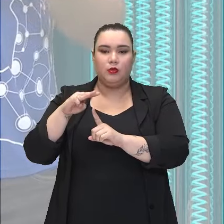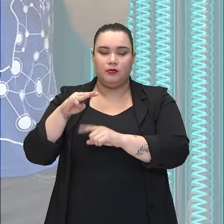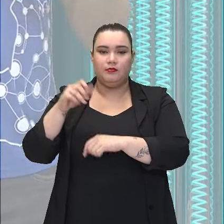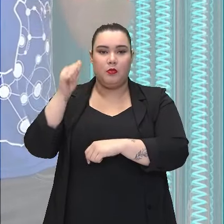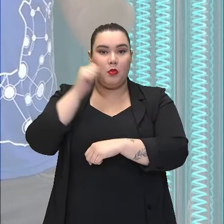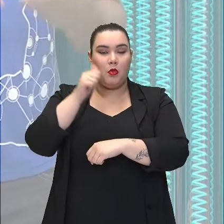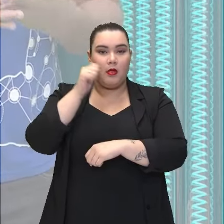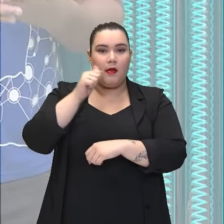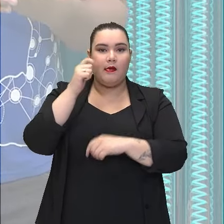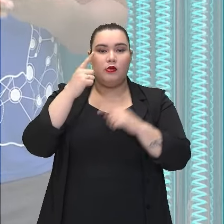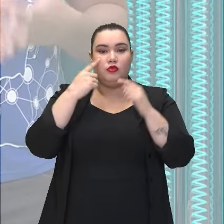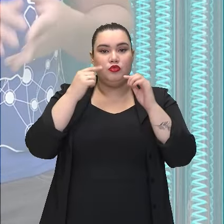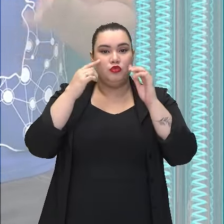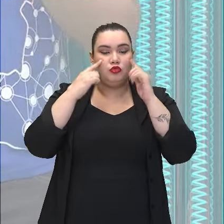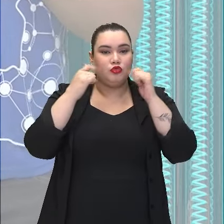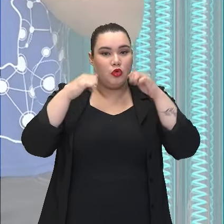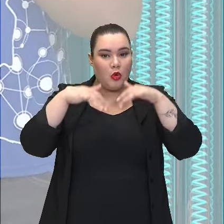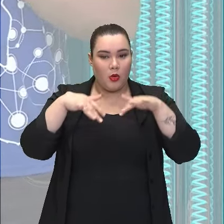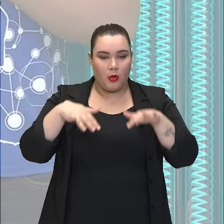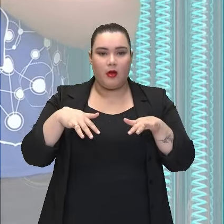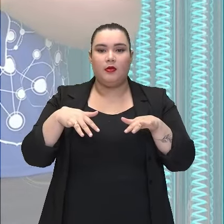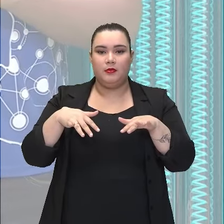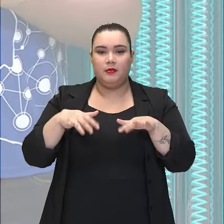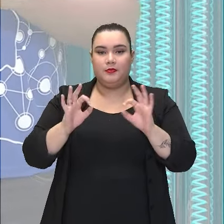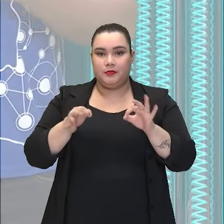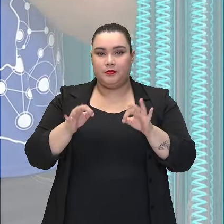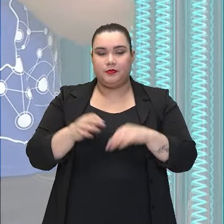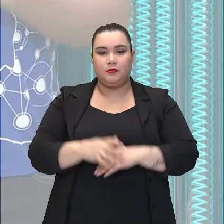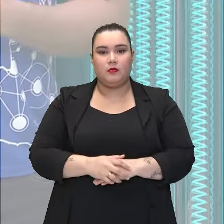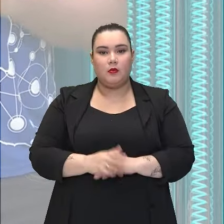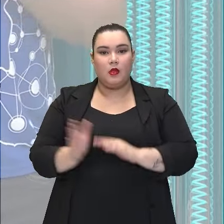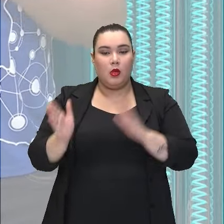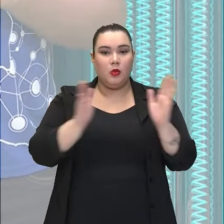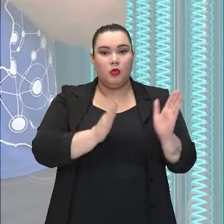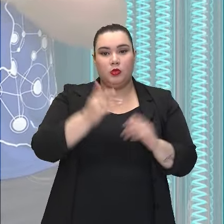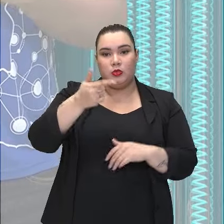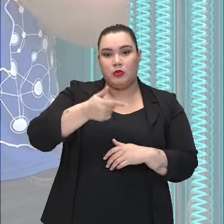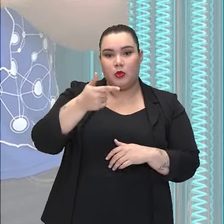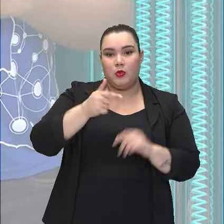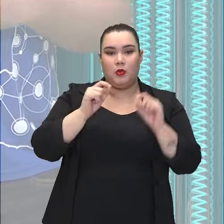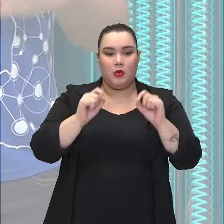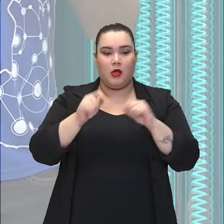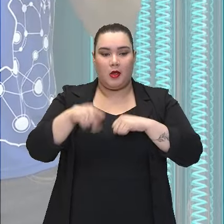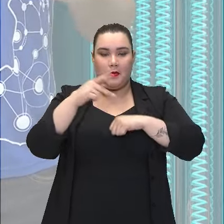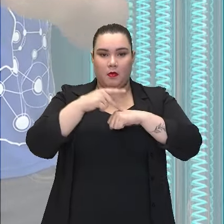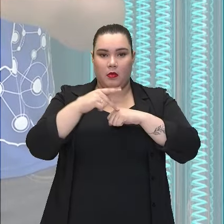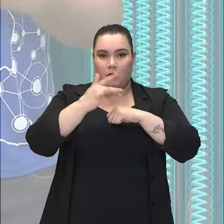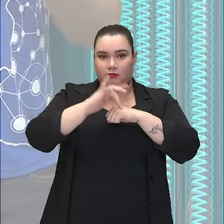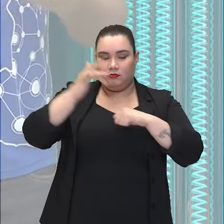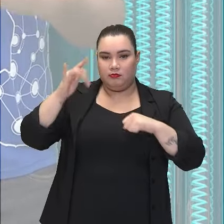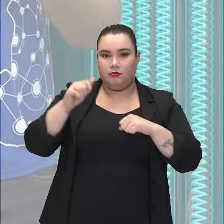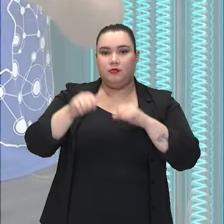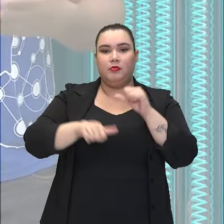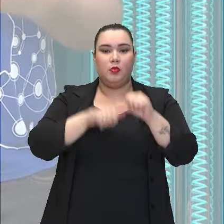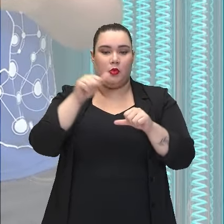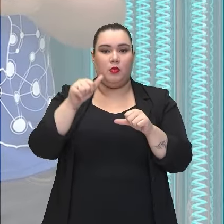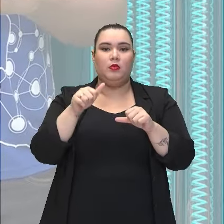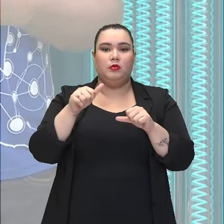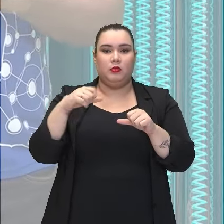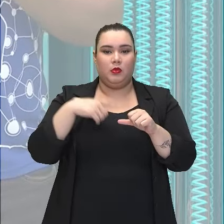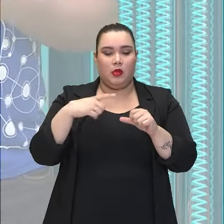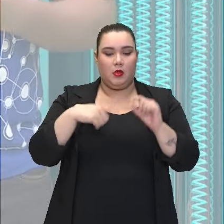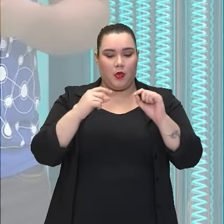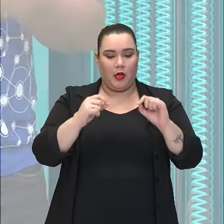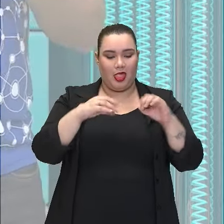lágrimas de Potira que são transformadas em diamante. Já no segundo, a gente tem a informação de que o diamante ele se forma abaixo